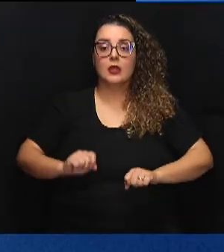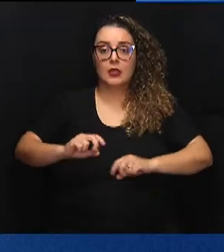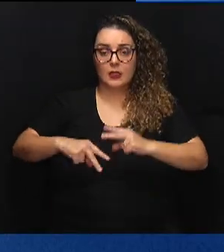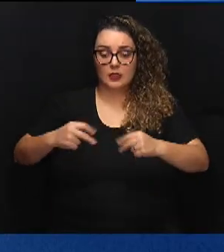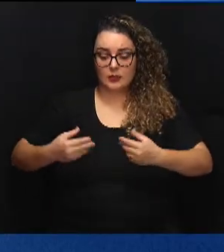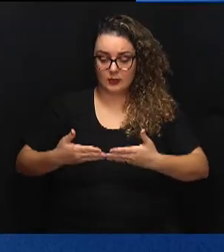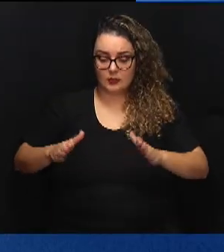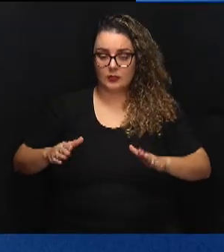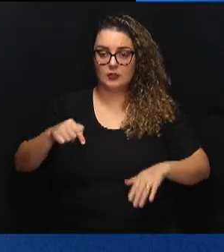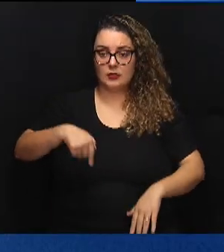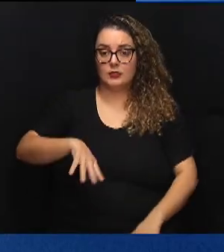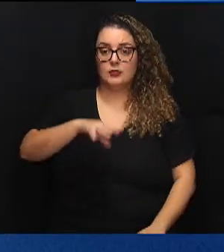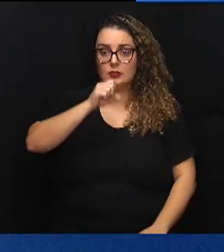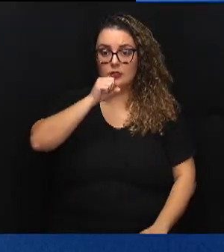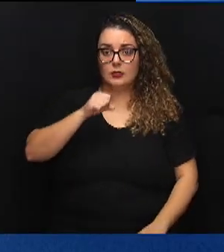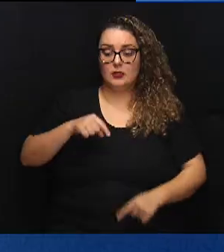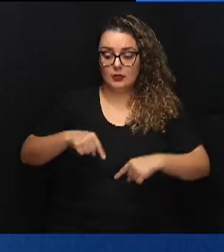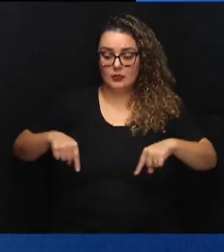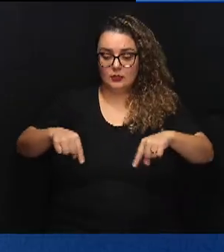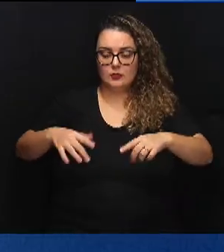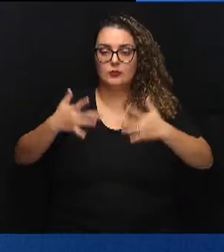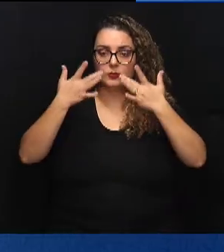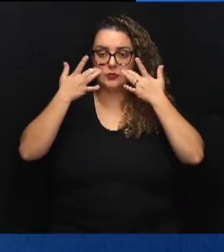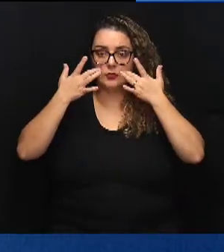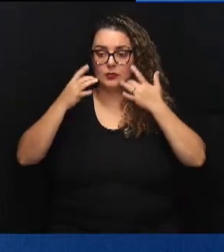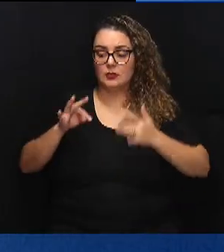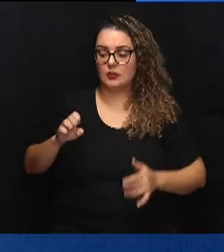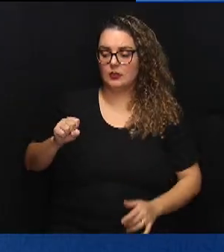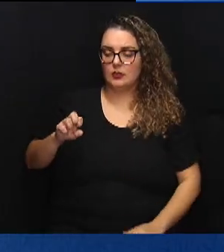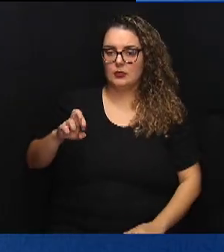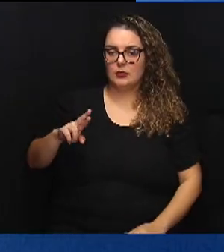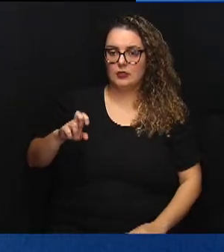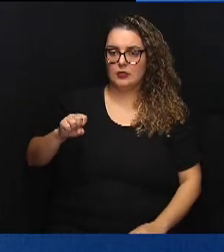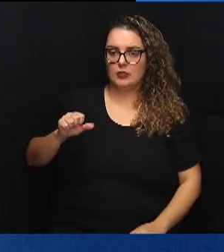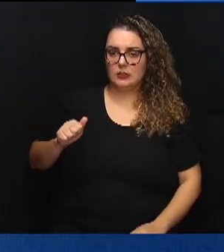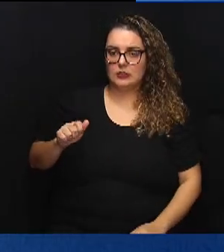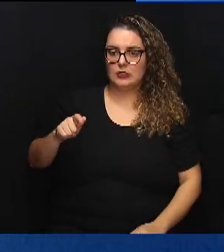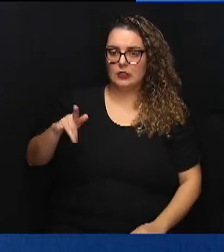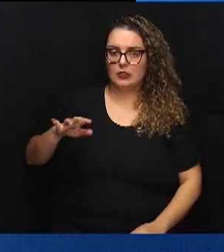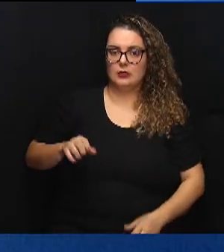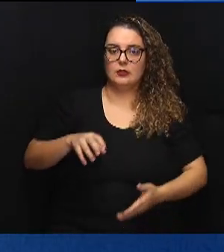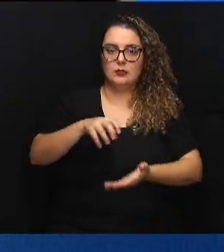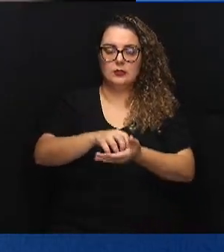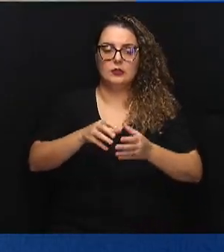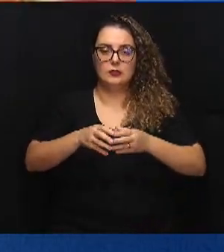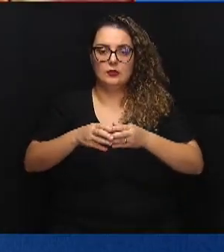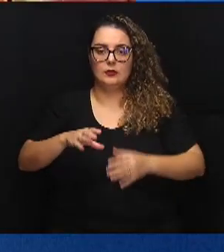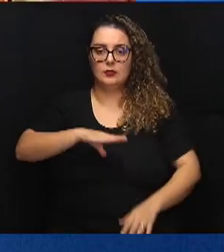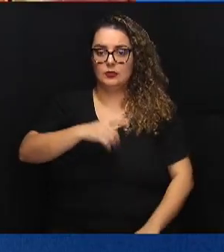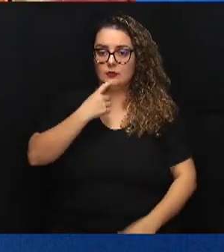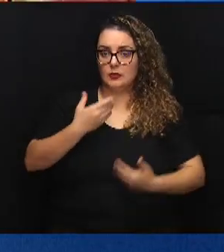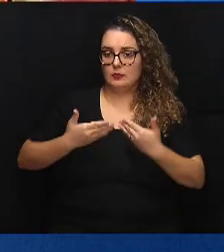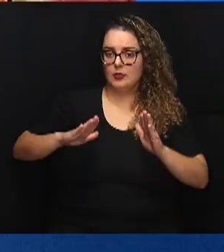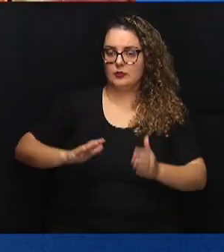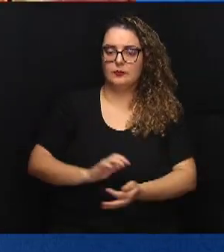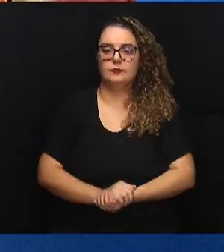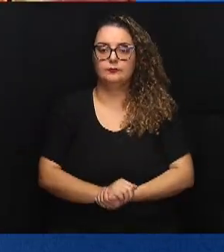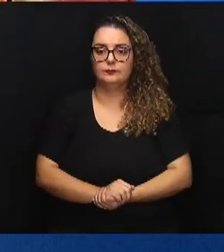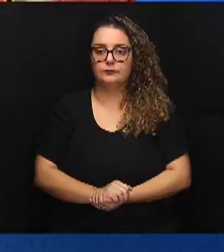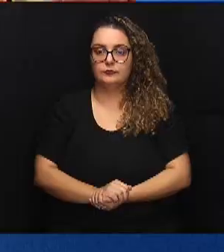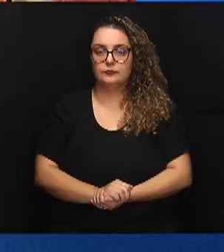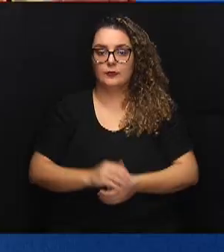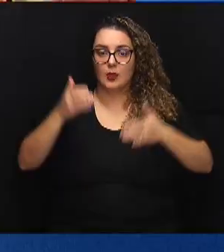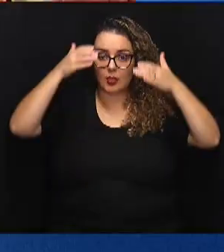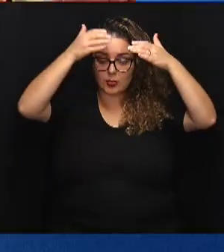o Teatro de Arena Tereza Aguiar, que faz parte do Centro de Convivência Cultural de Campinas. Chefes